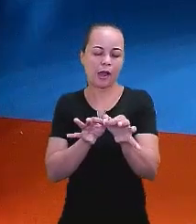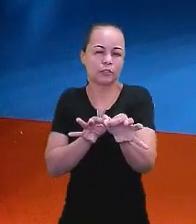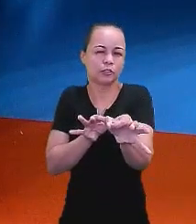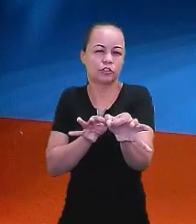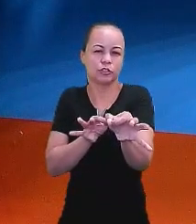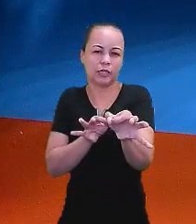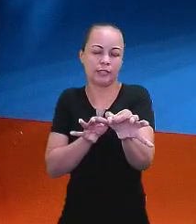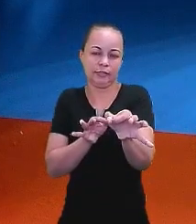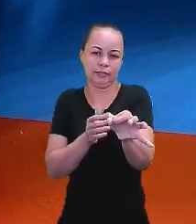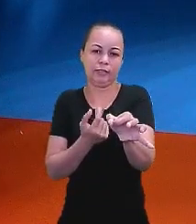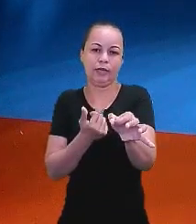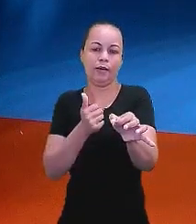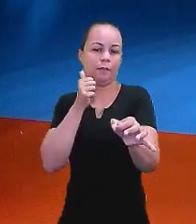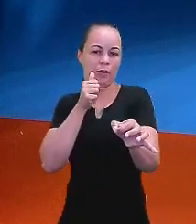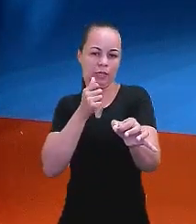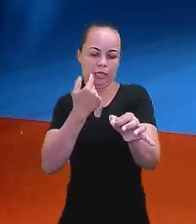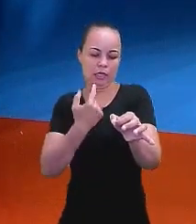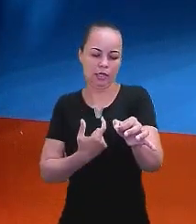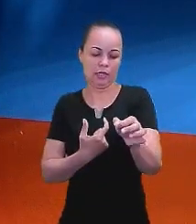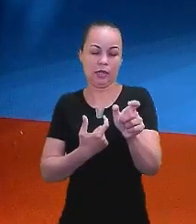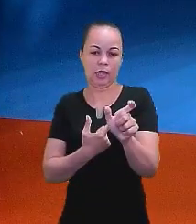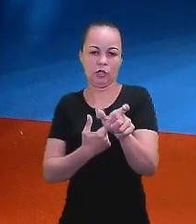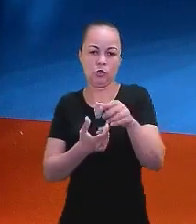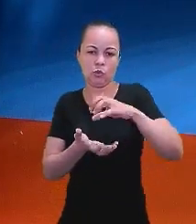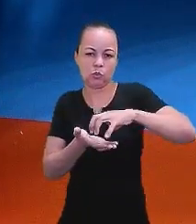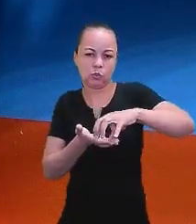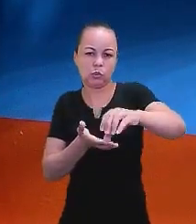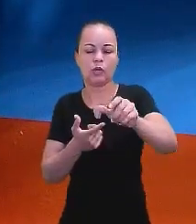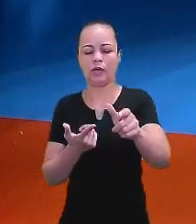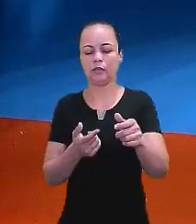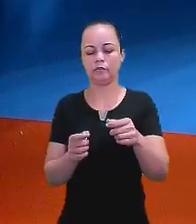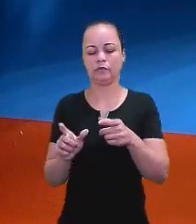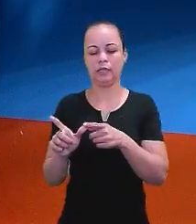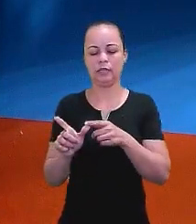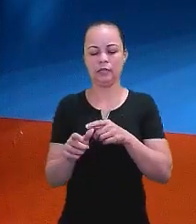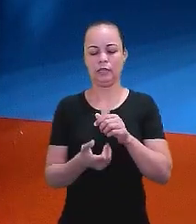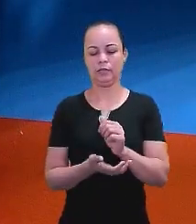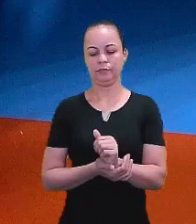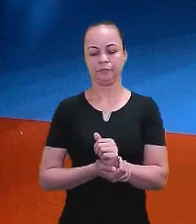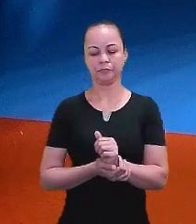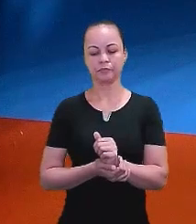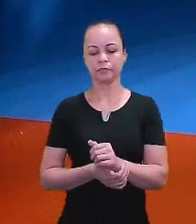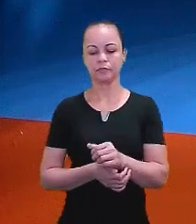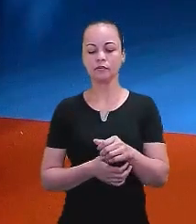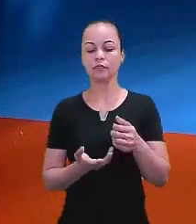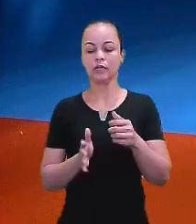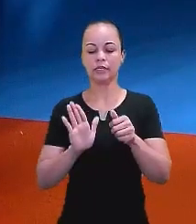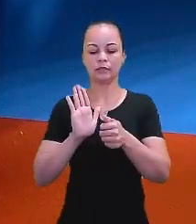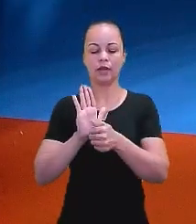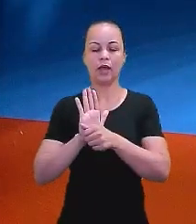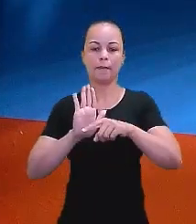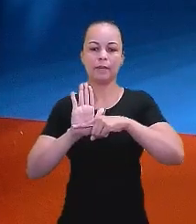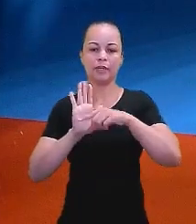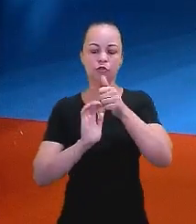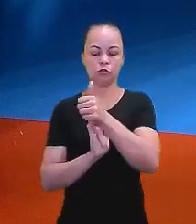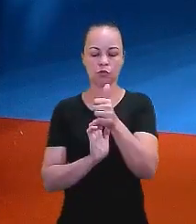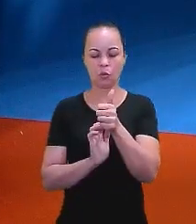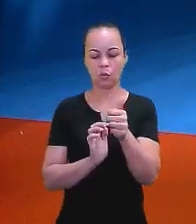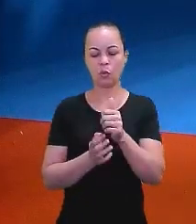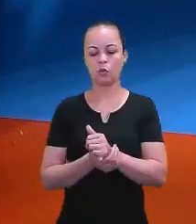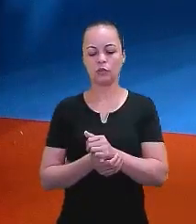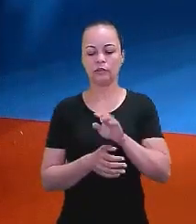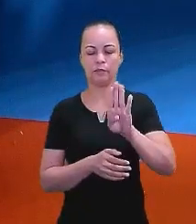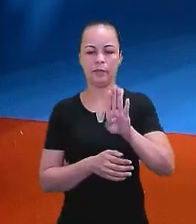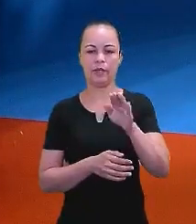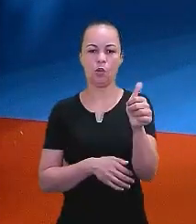A, menos 11 metros, letra B, 11 metros, C, menos 27 metros, D, 27 metros.